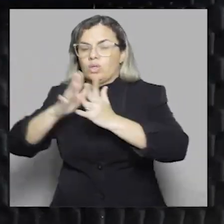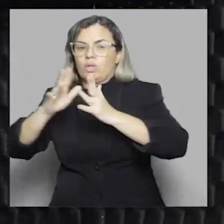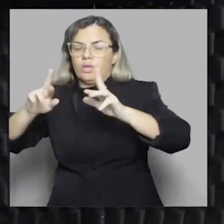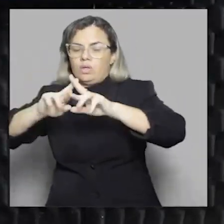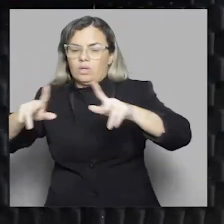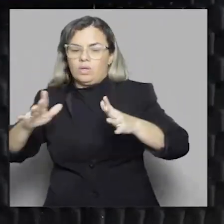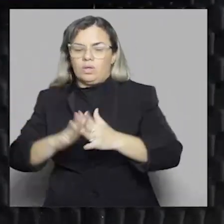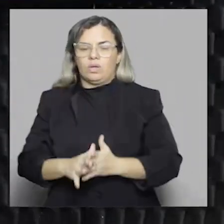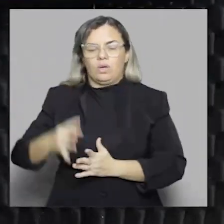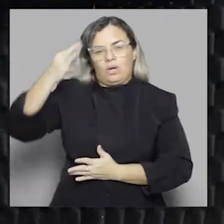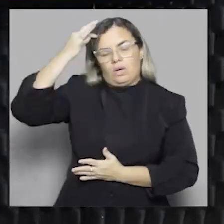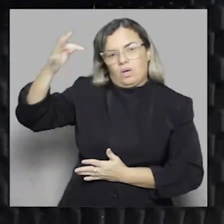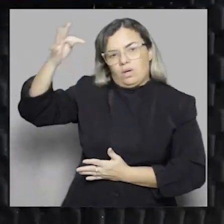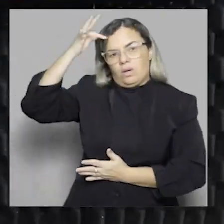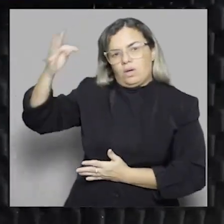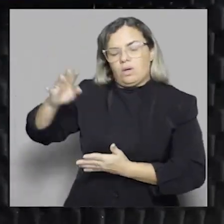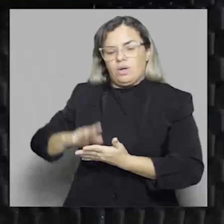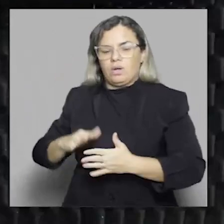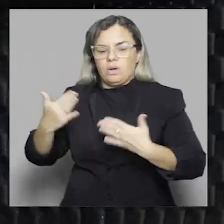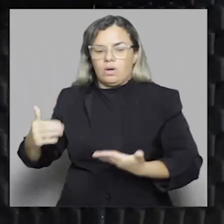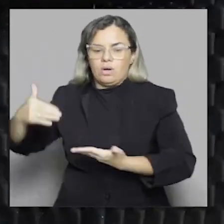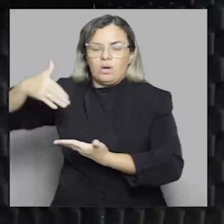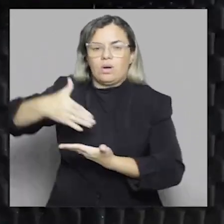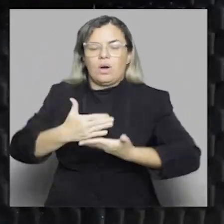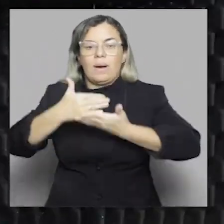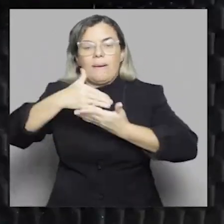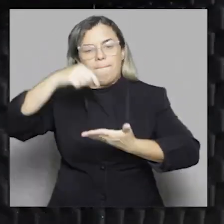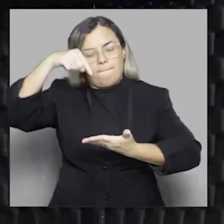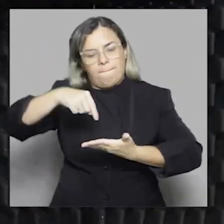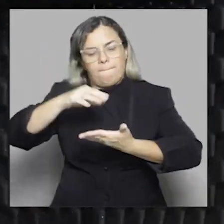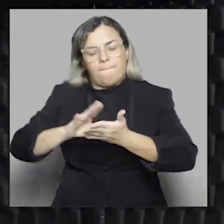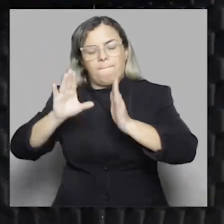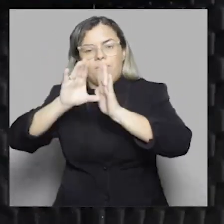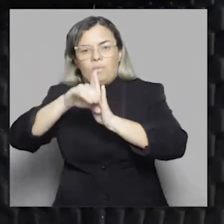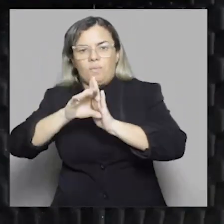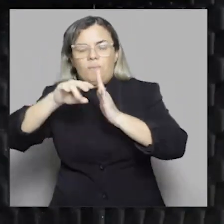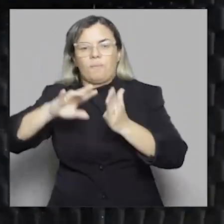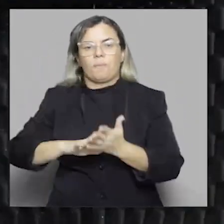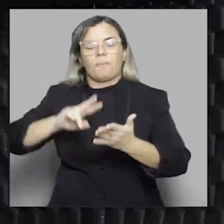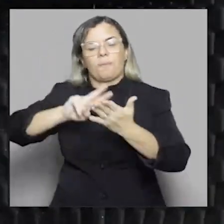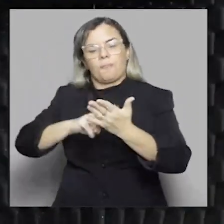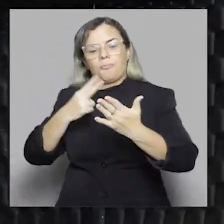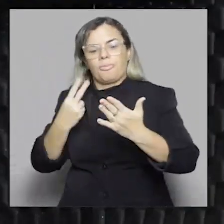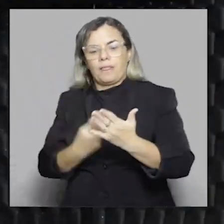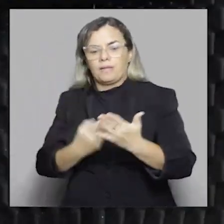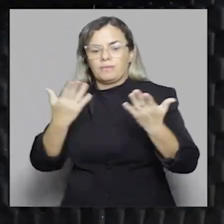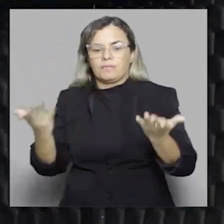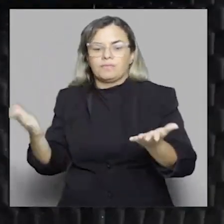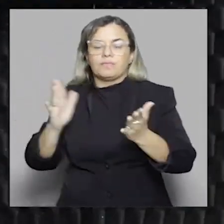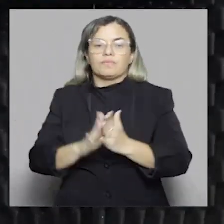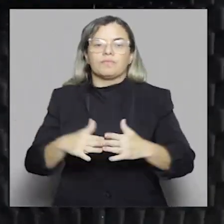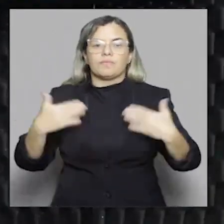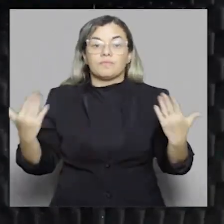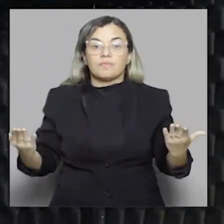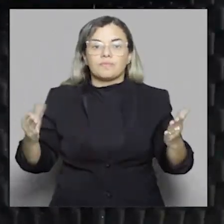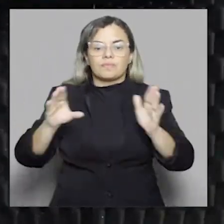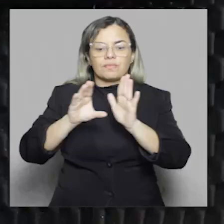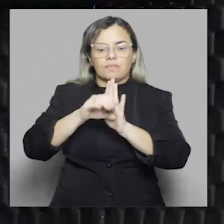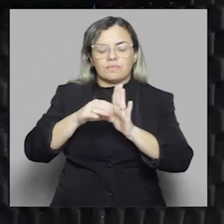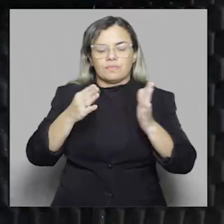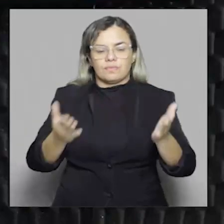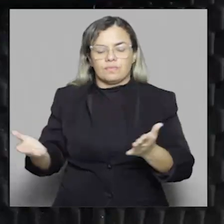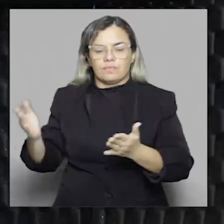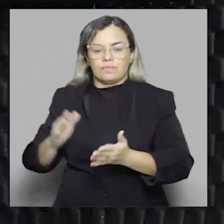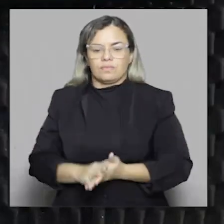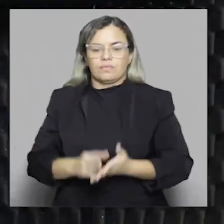vai compondo essa obra a partir de conceitos que ele traduz. Que seriam conceitos esses, professor? Justamente